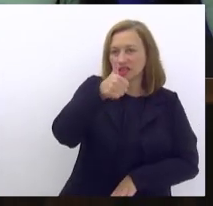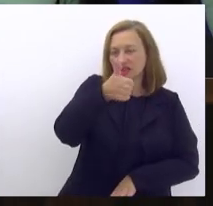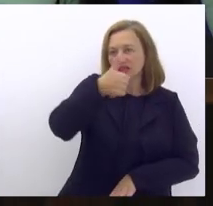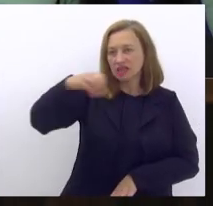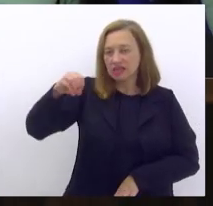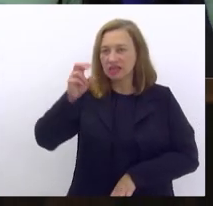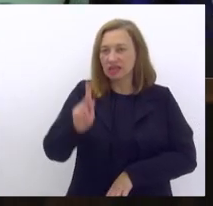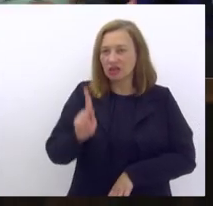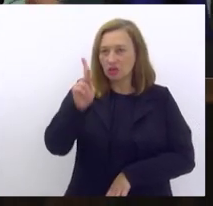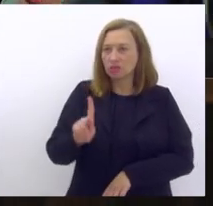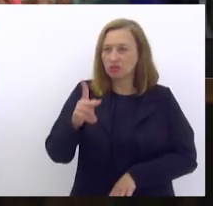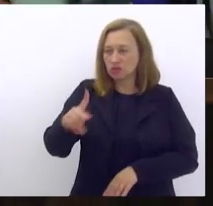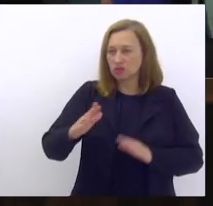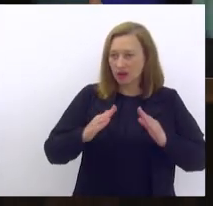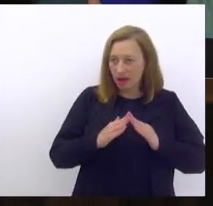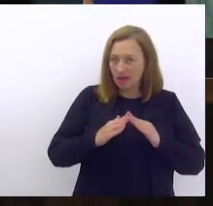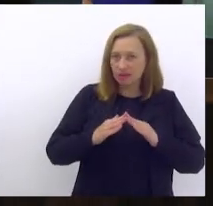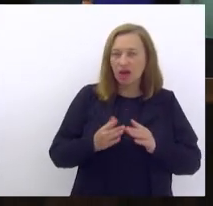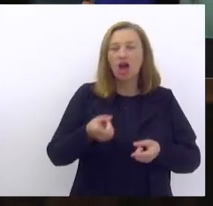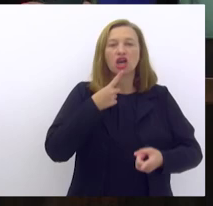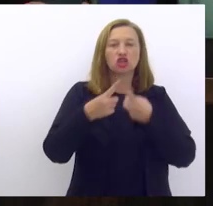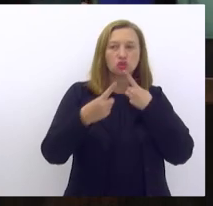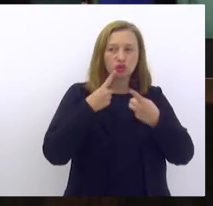sua residência.